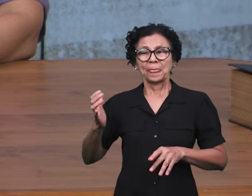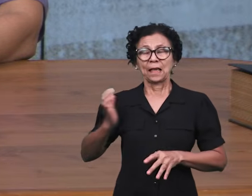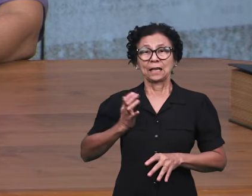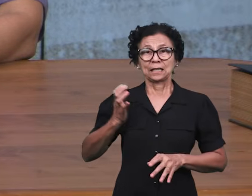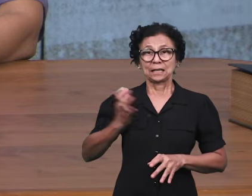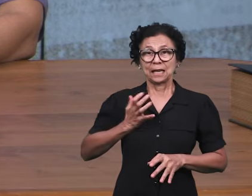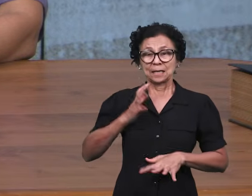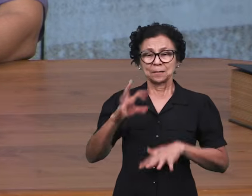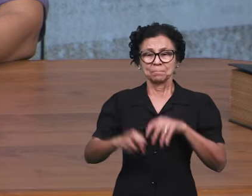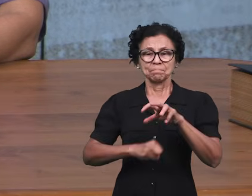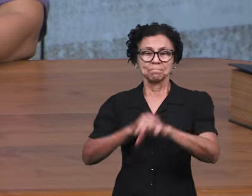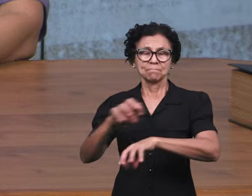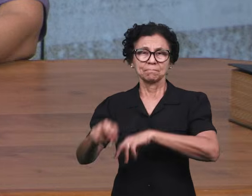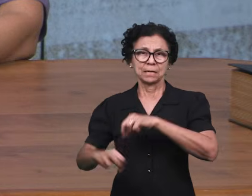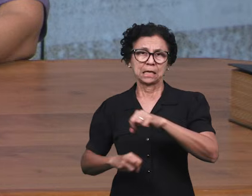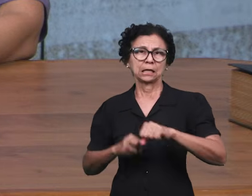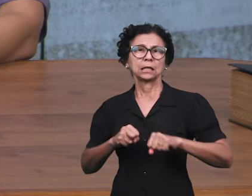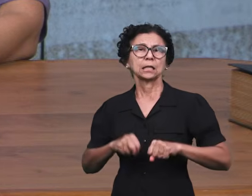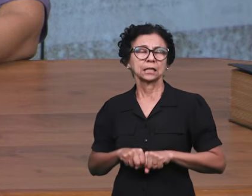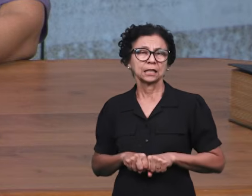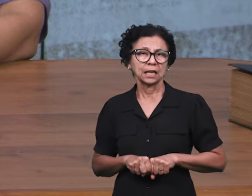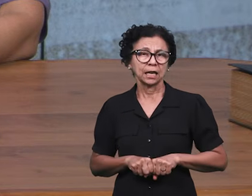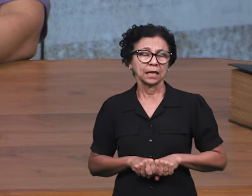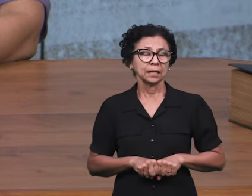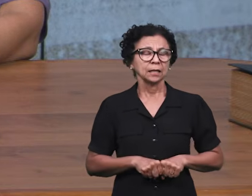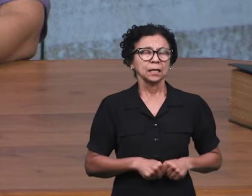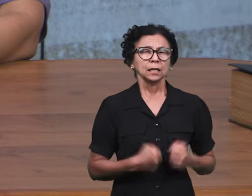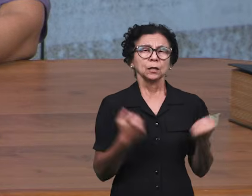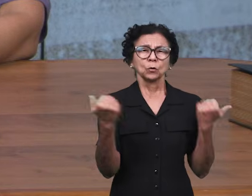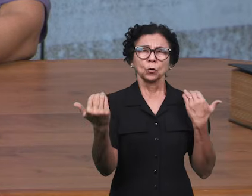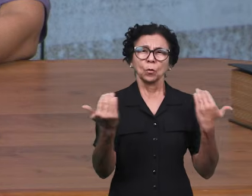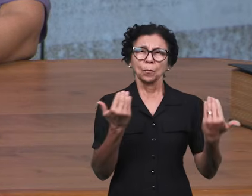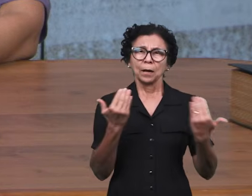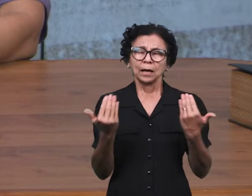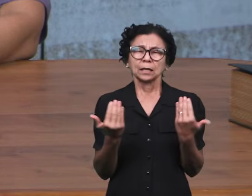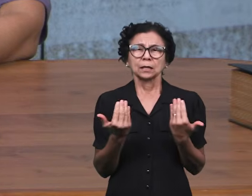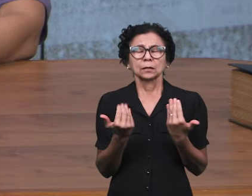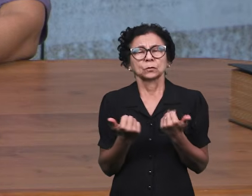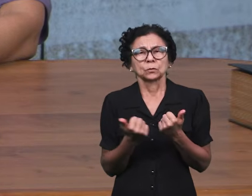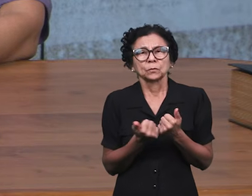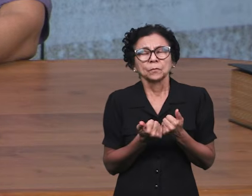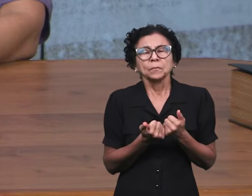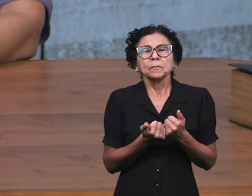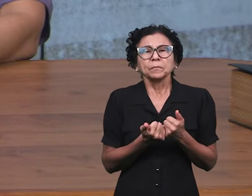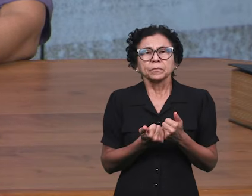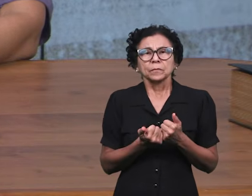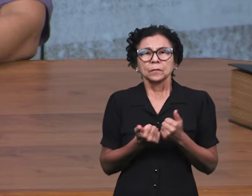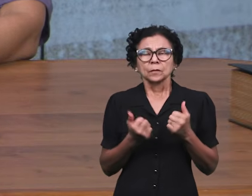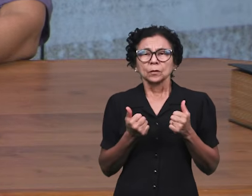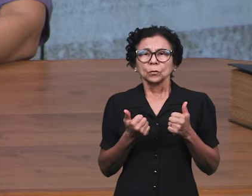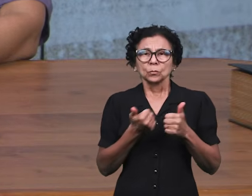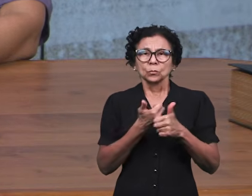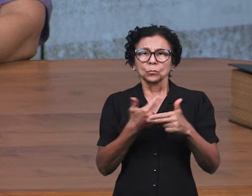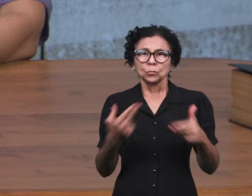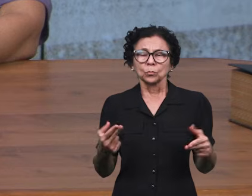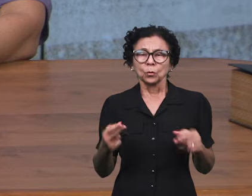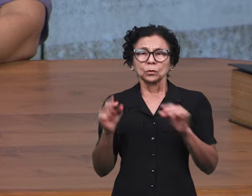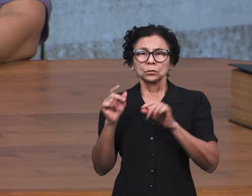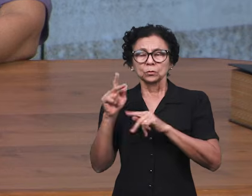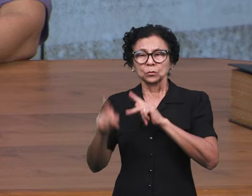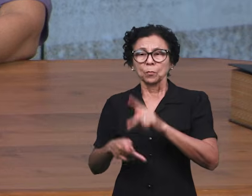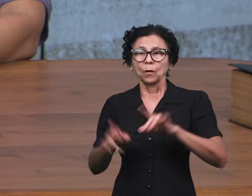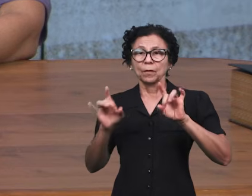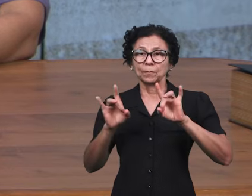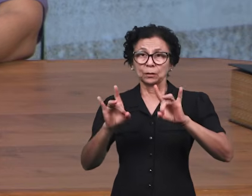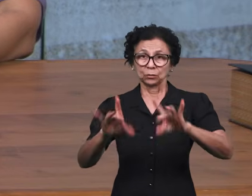como se ajuntam os ovos abandonados, assim eu ajuntei toda a terra.